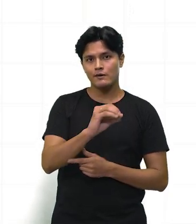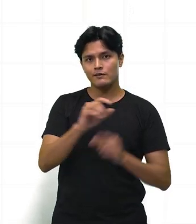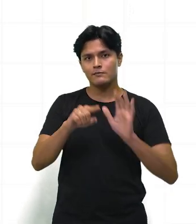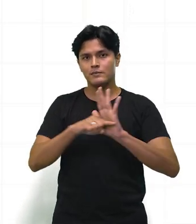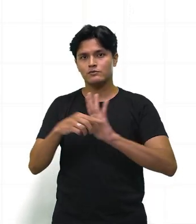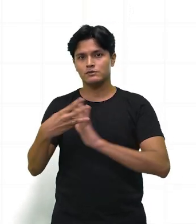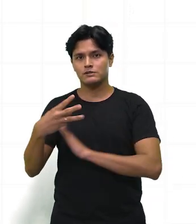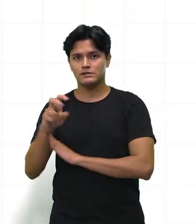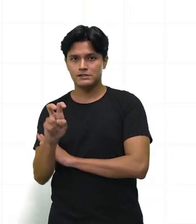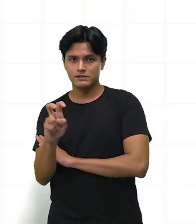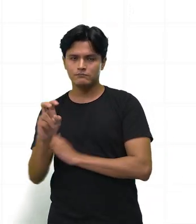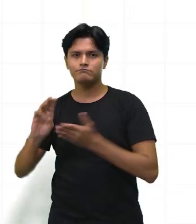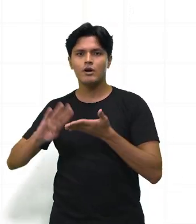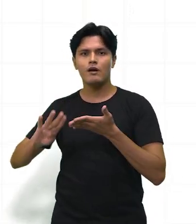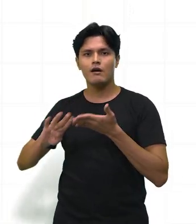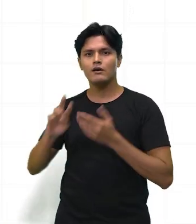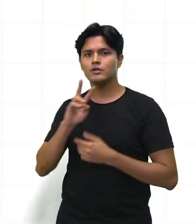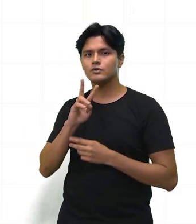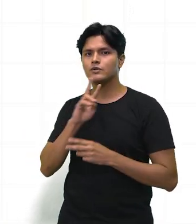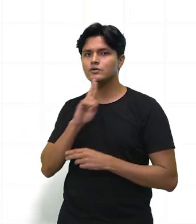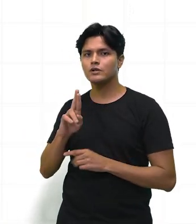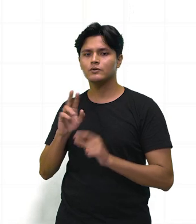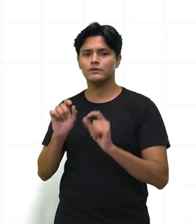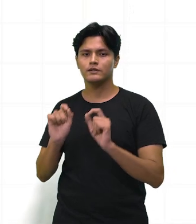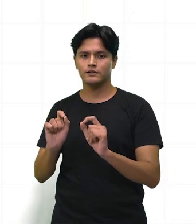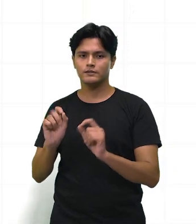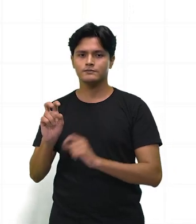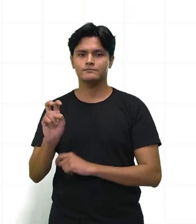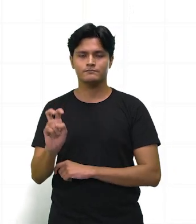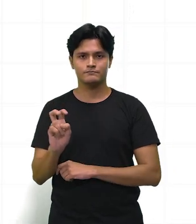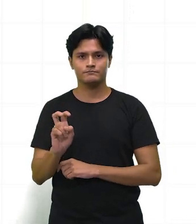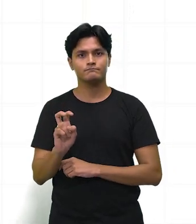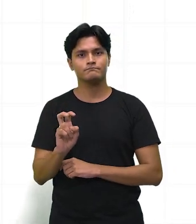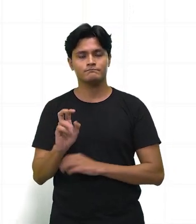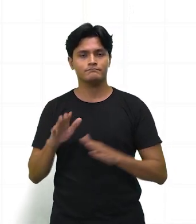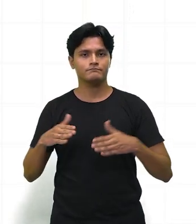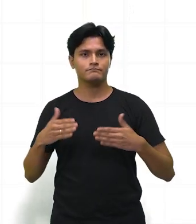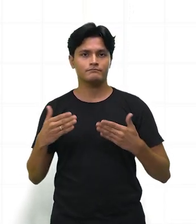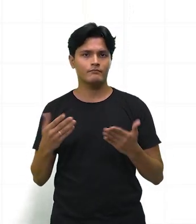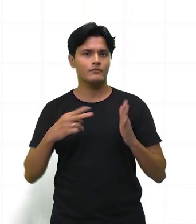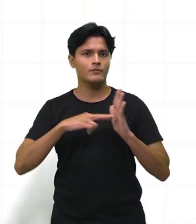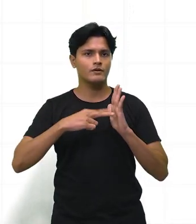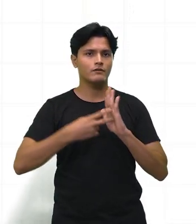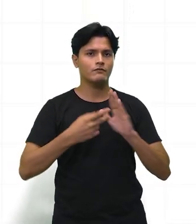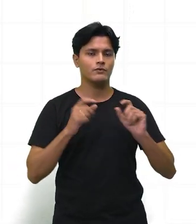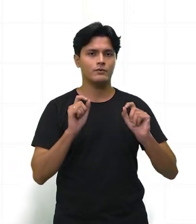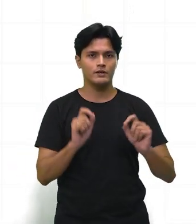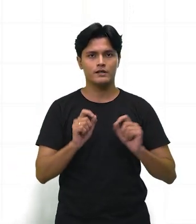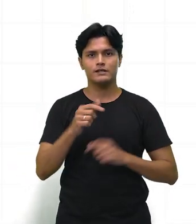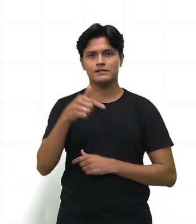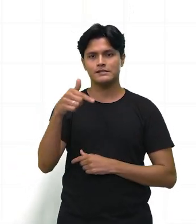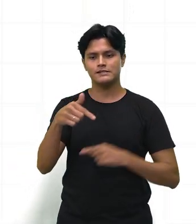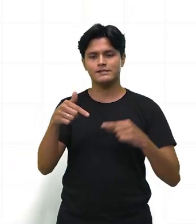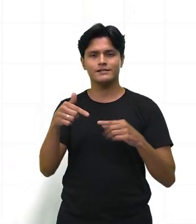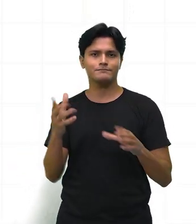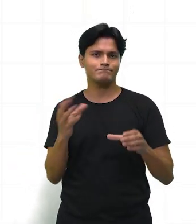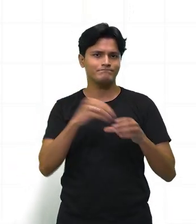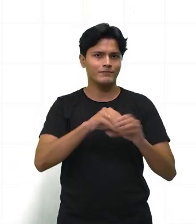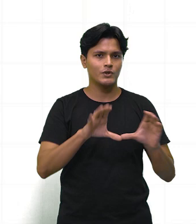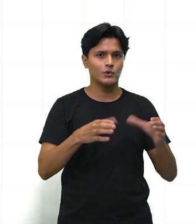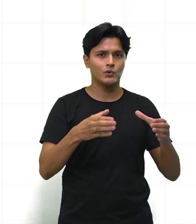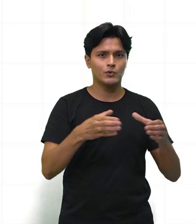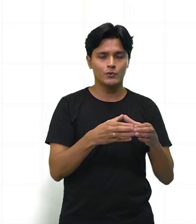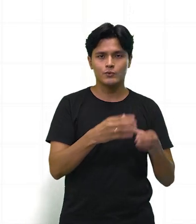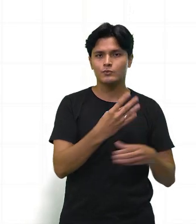olha o resto aqui, ó. Quando isso acontece, isso significa, então, que o 7 não